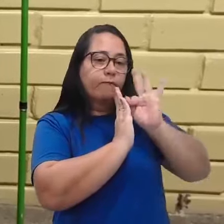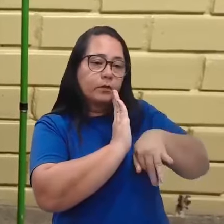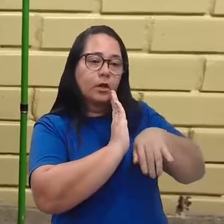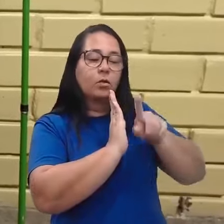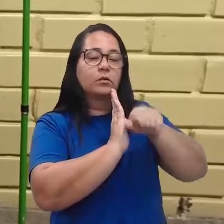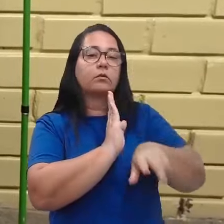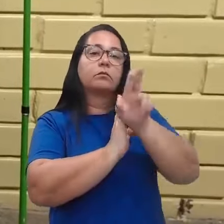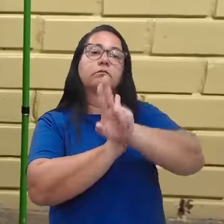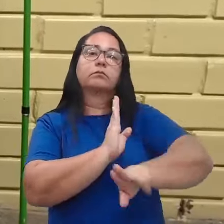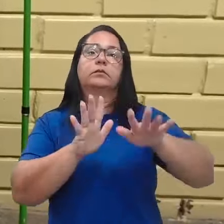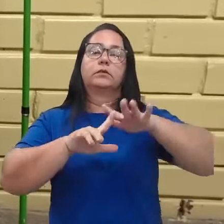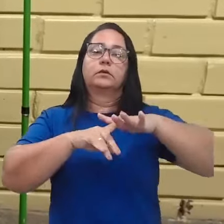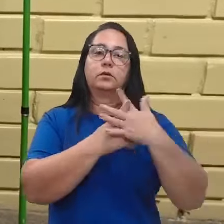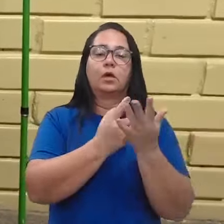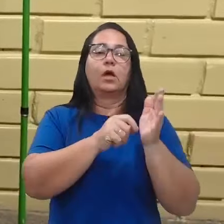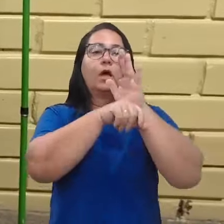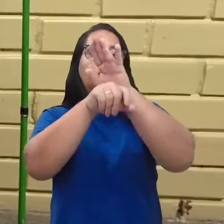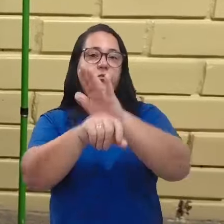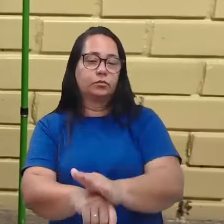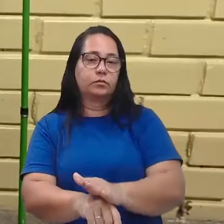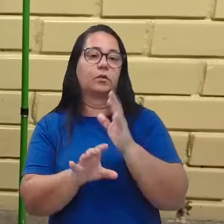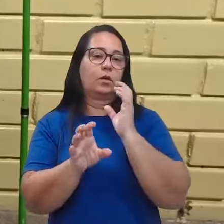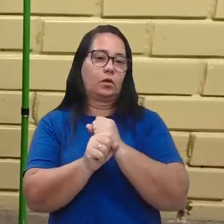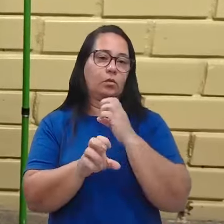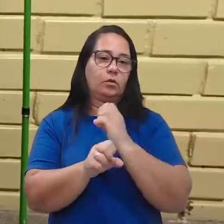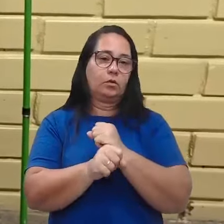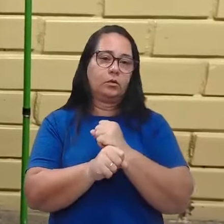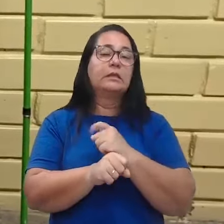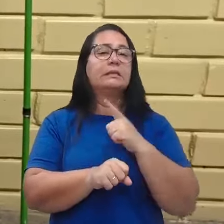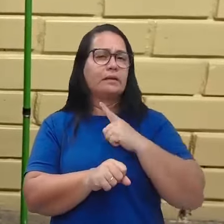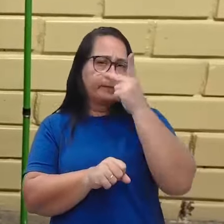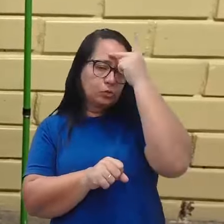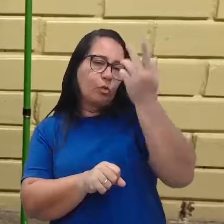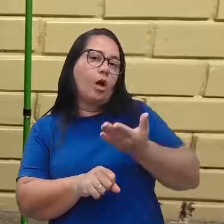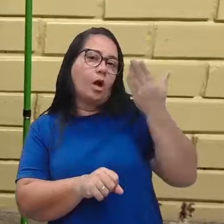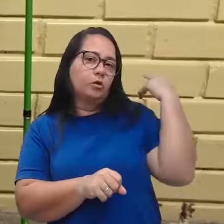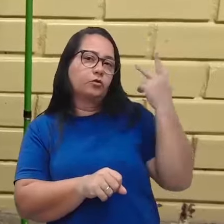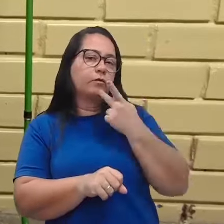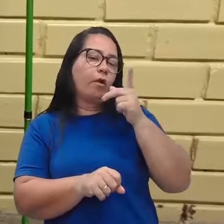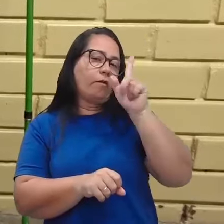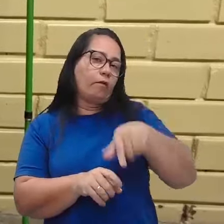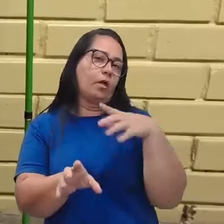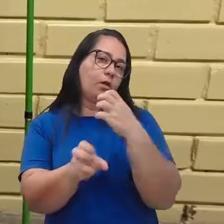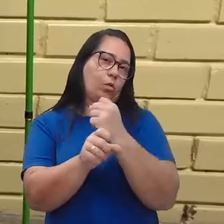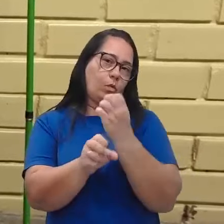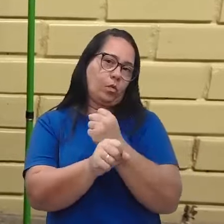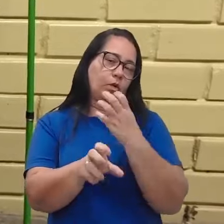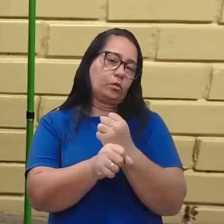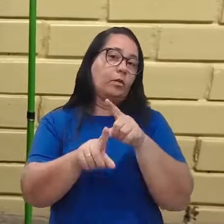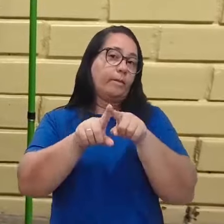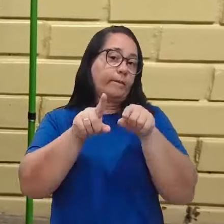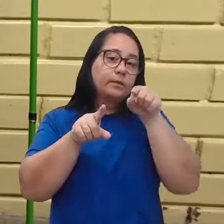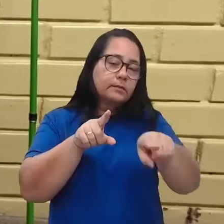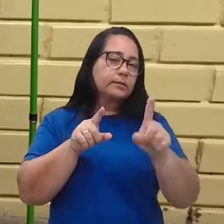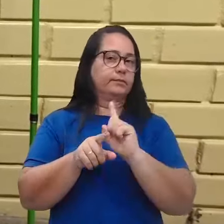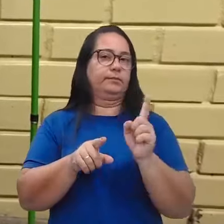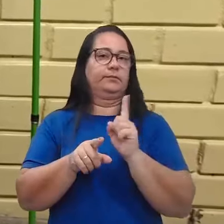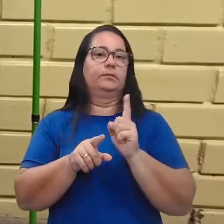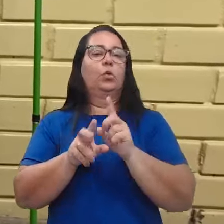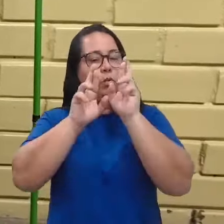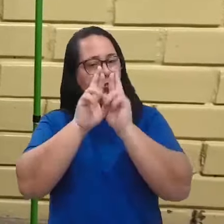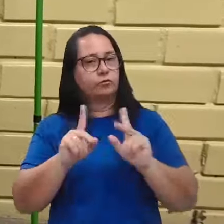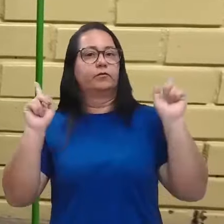instrumento que auxilia o cálculo. Muita gente chamava ela de calculadora. Mas só que a calculadora faz o cálculo por você. E esse não.